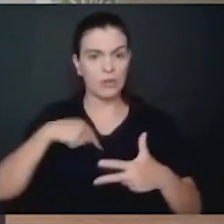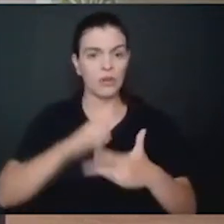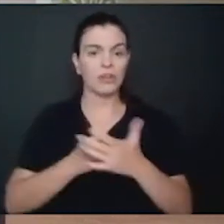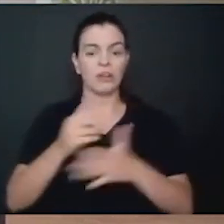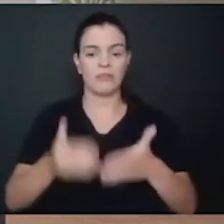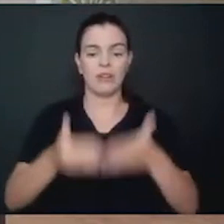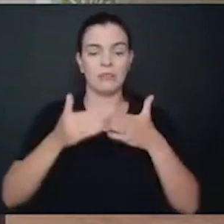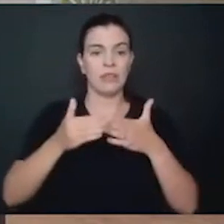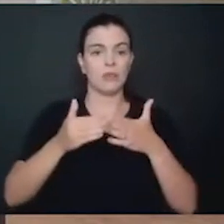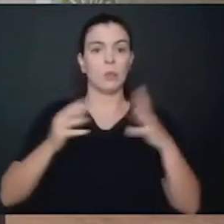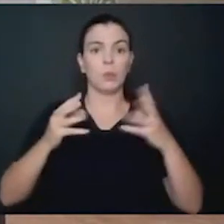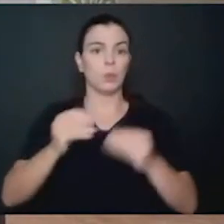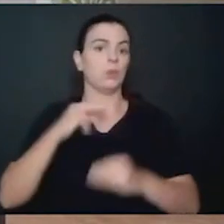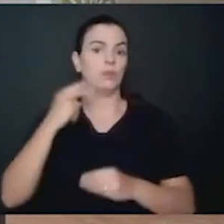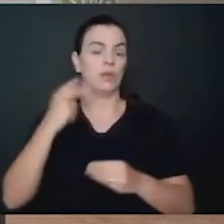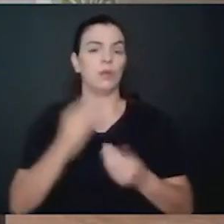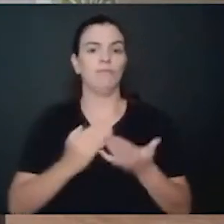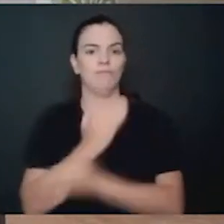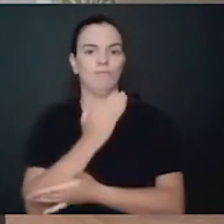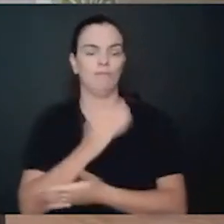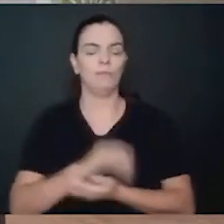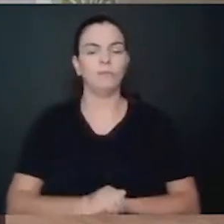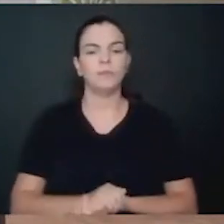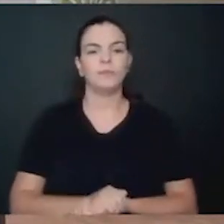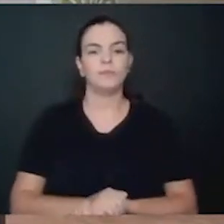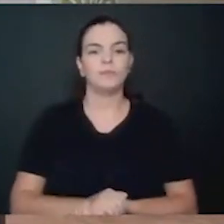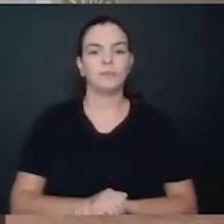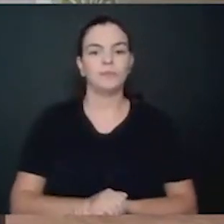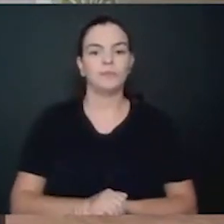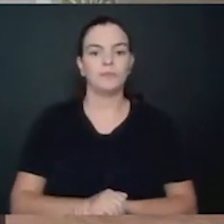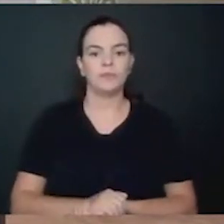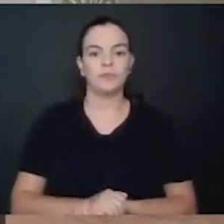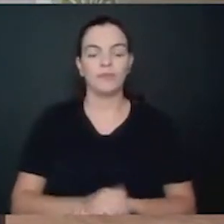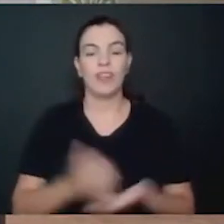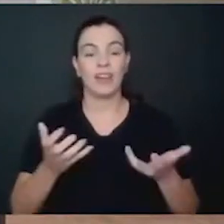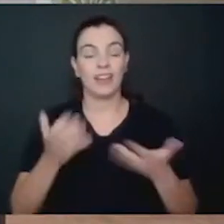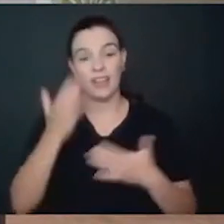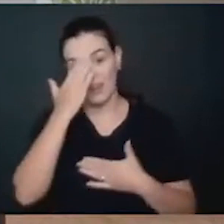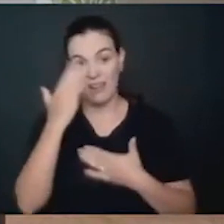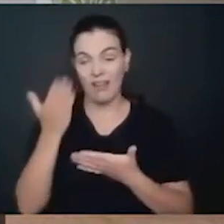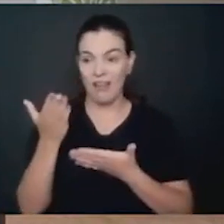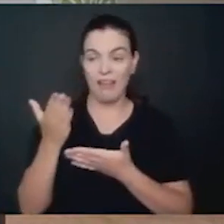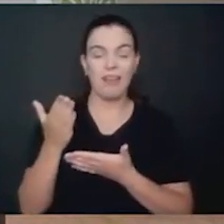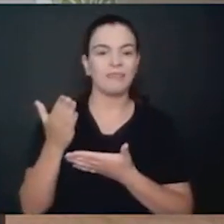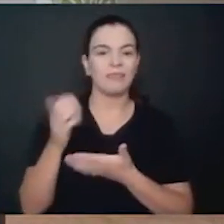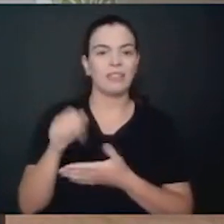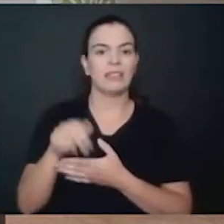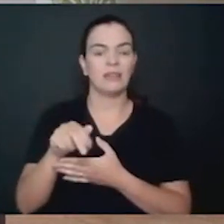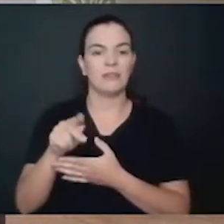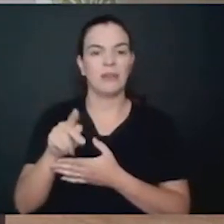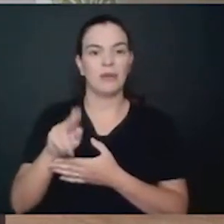da Câmara Municipal de Curitiba quero fazer aqui uma saudação especial a sua esposa a Ana Paula que está aqui com os seus